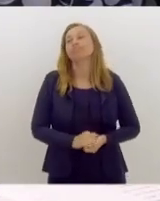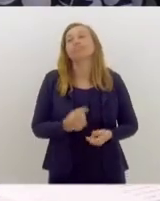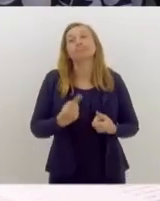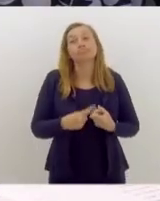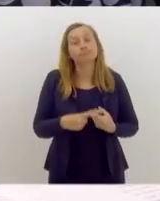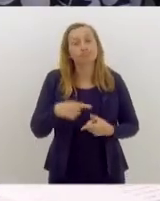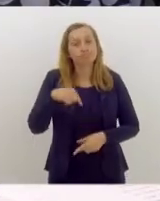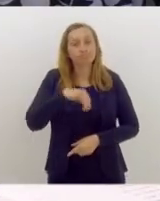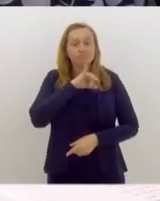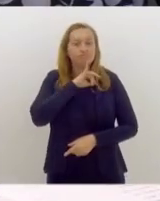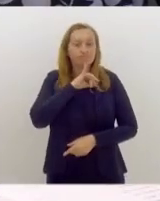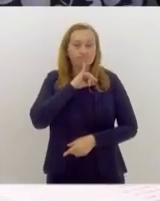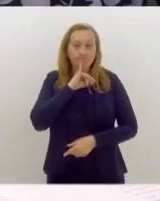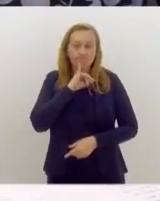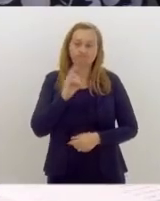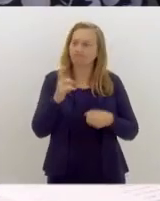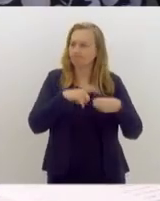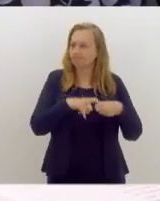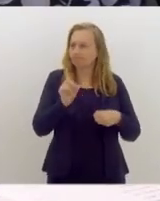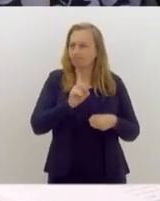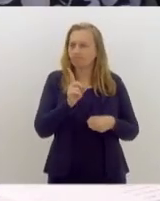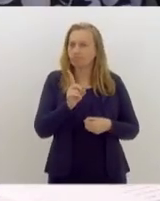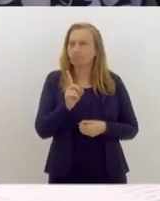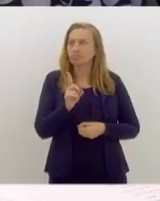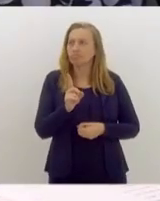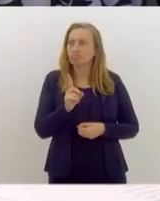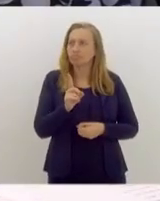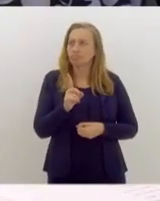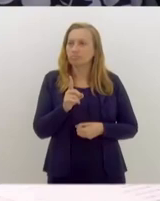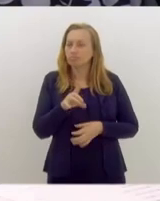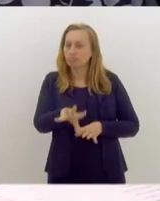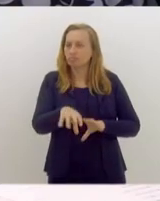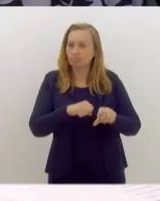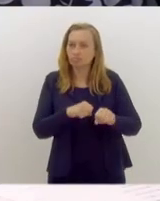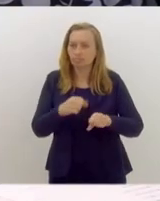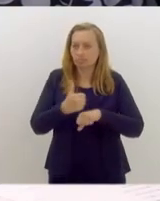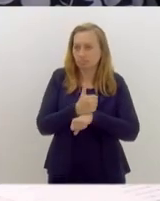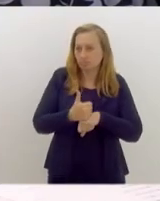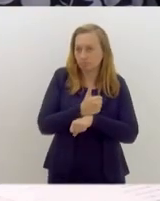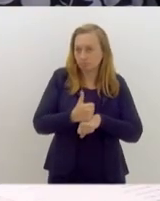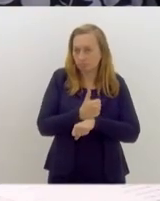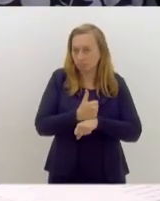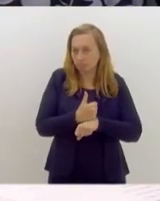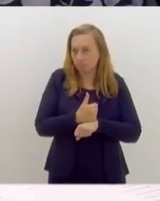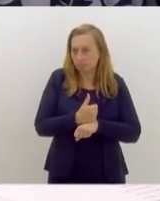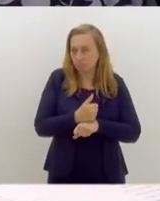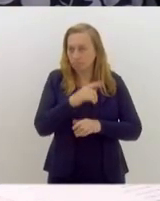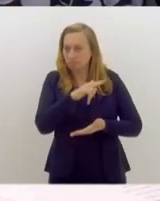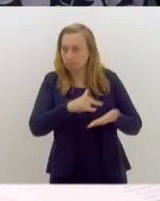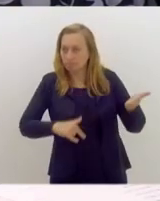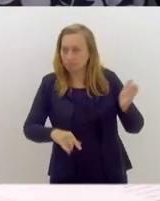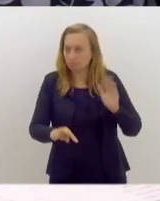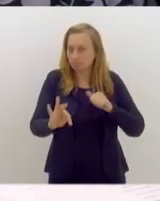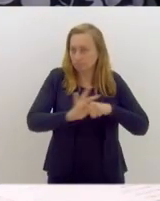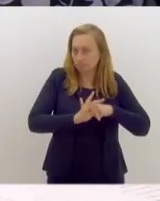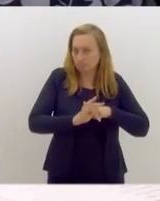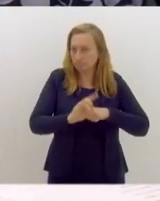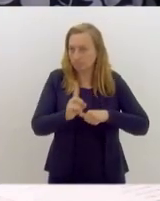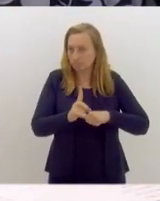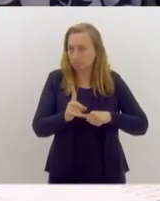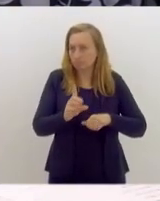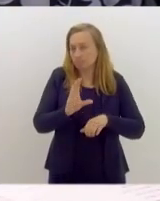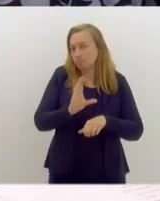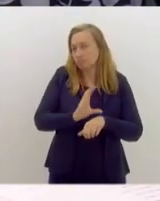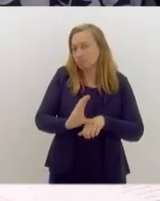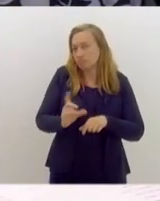aqui, infelizmente, os convênios não são para realizar formação profissional com certificação técnica. Os convênios são para fazer cursinhos de